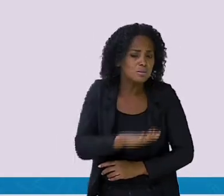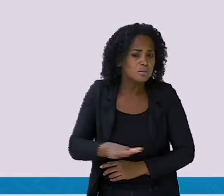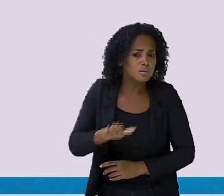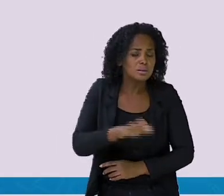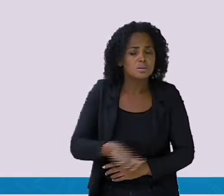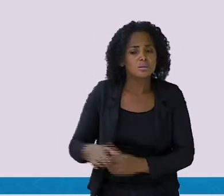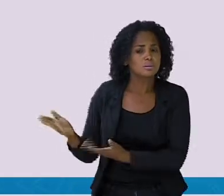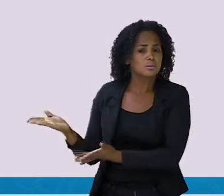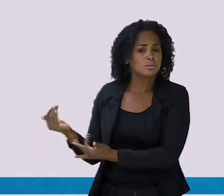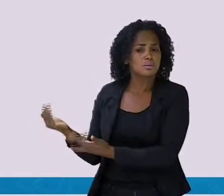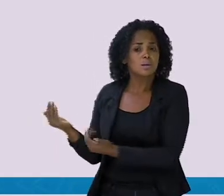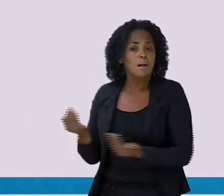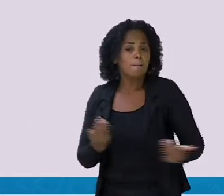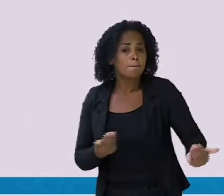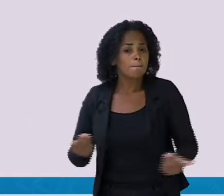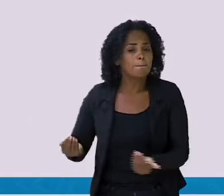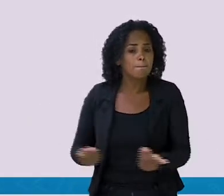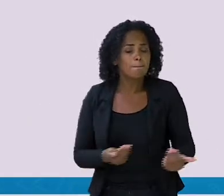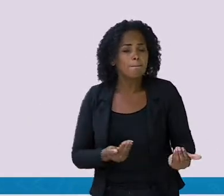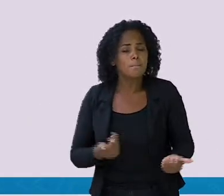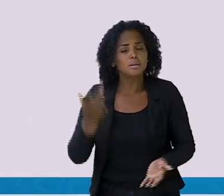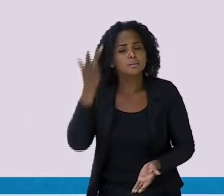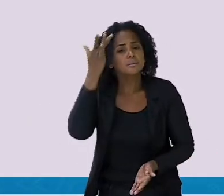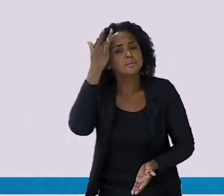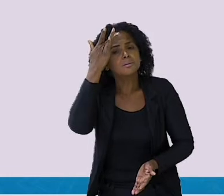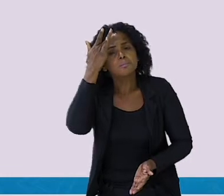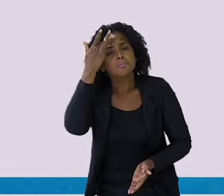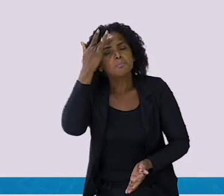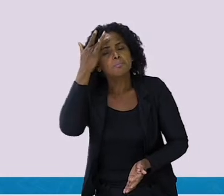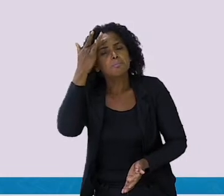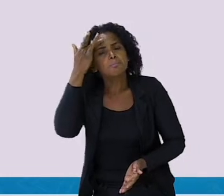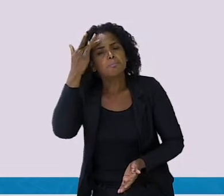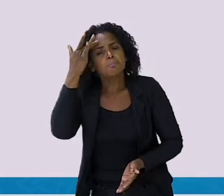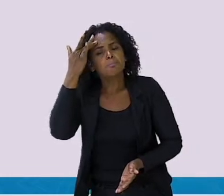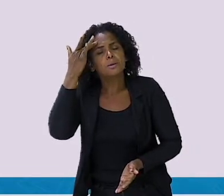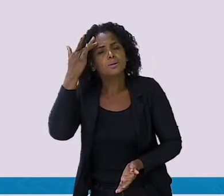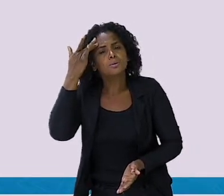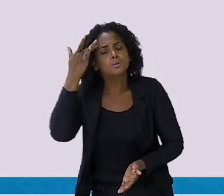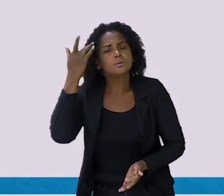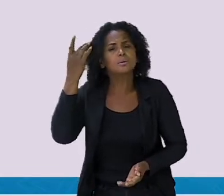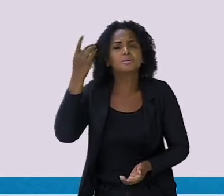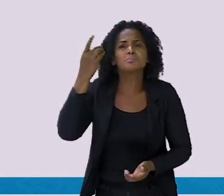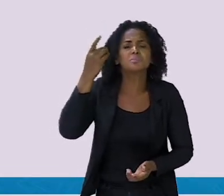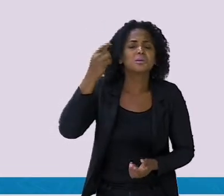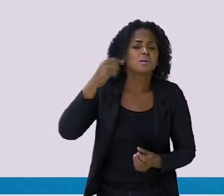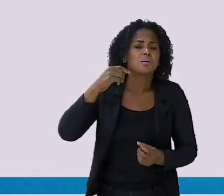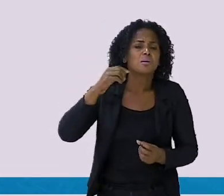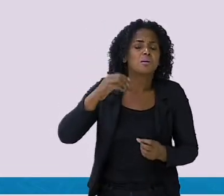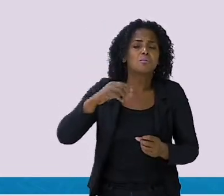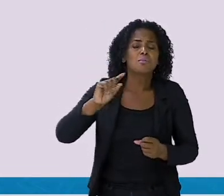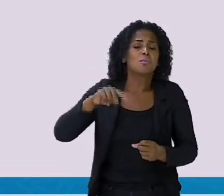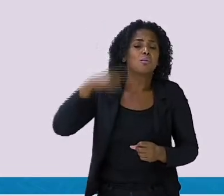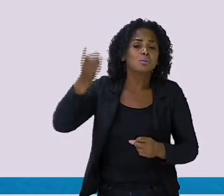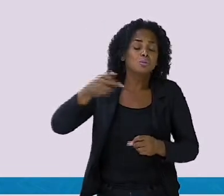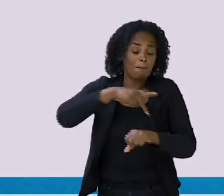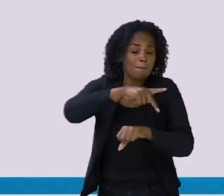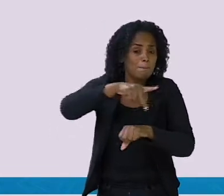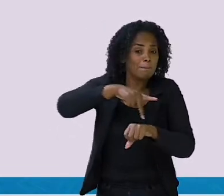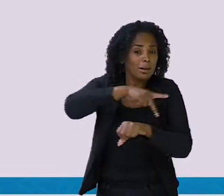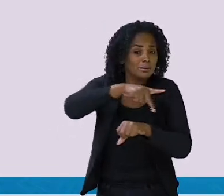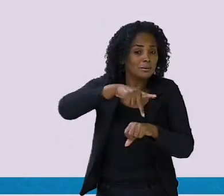pode ser dentro desse grupo, dessa classe de pessoas, eu estou falando de